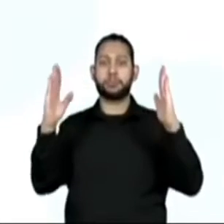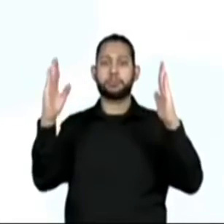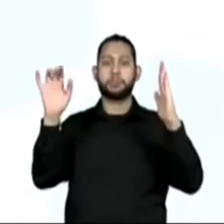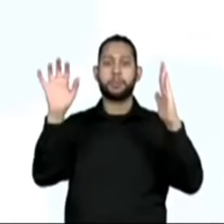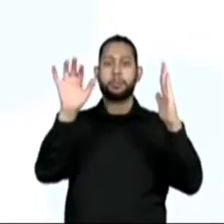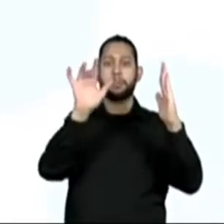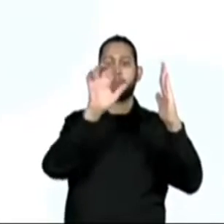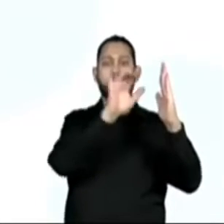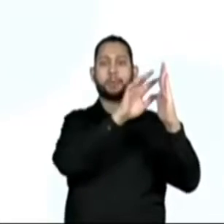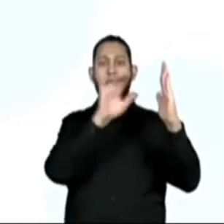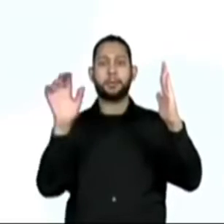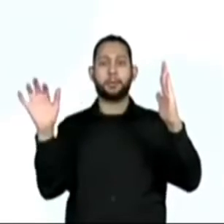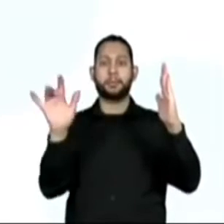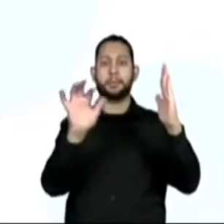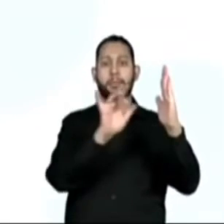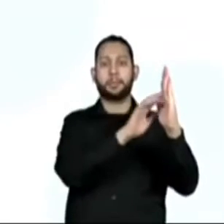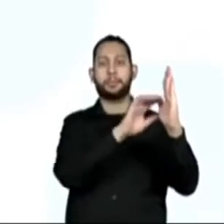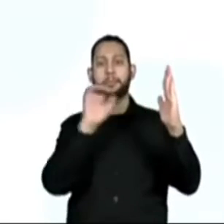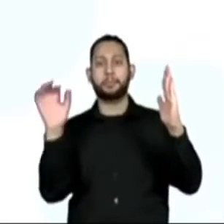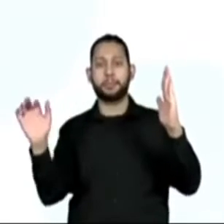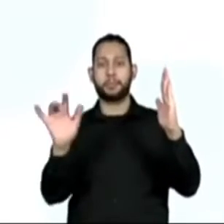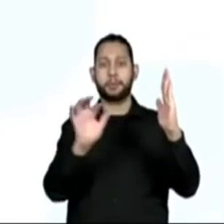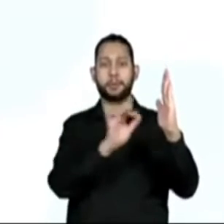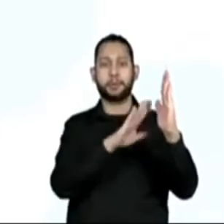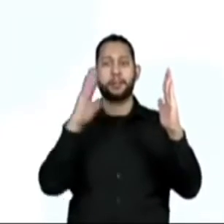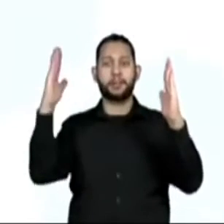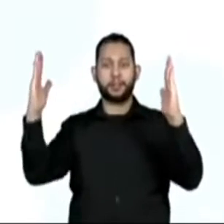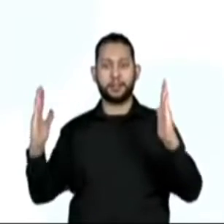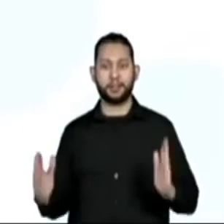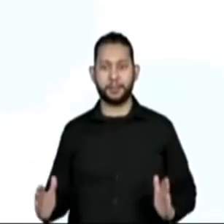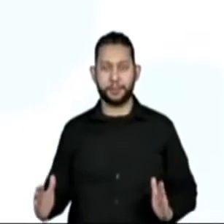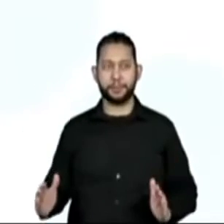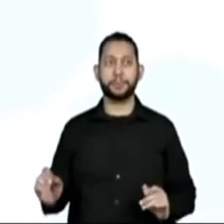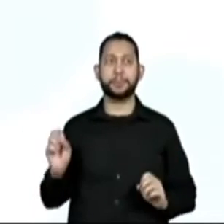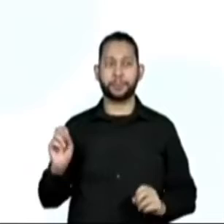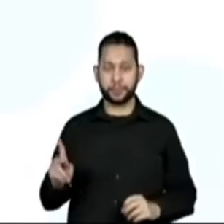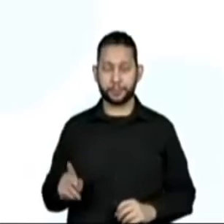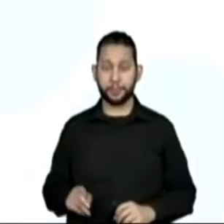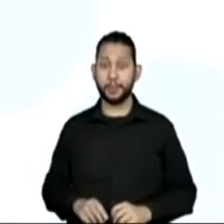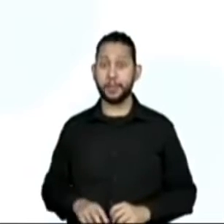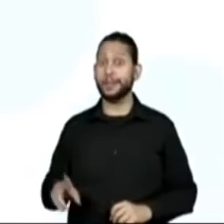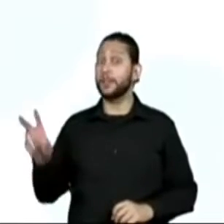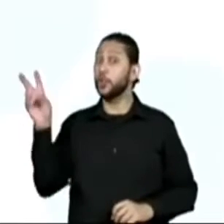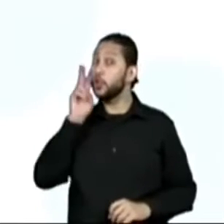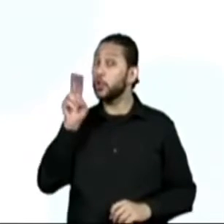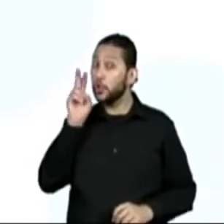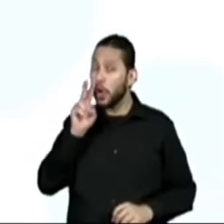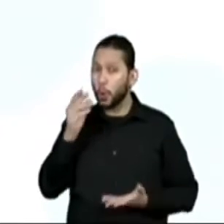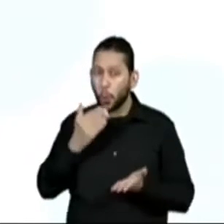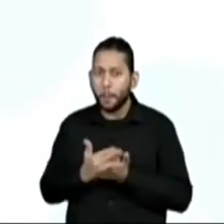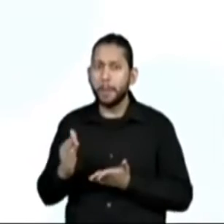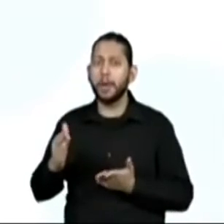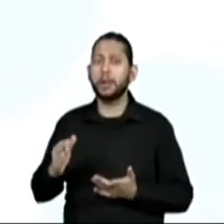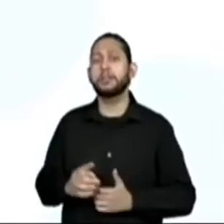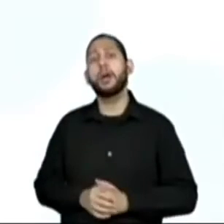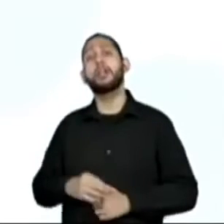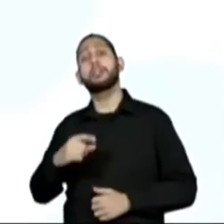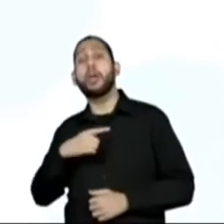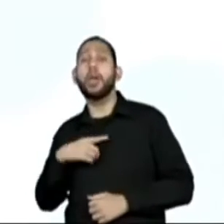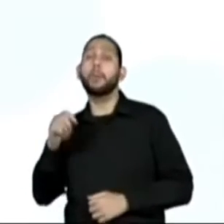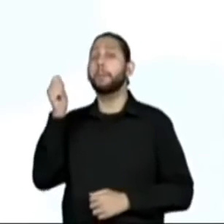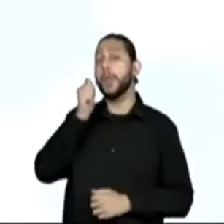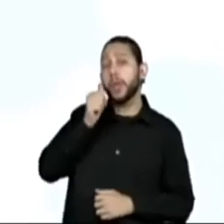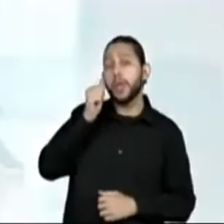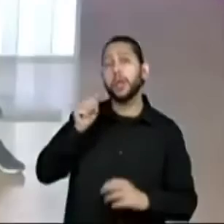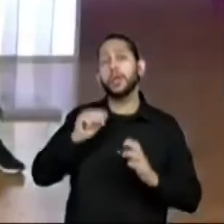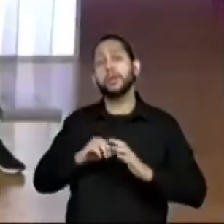começar a escrever. Eu coloquei 3 pontinhos porque nós não vamos começar a história do início. Isso significa